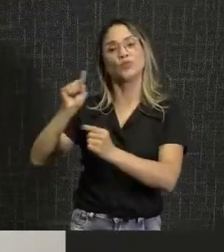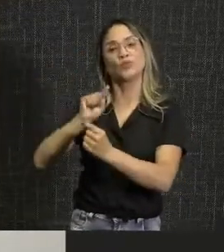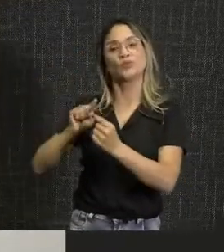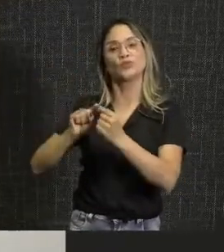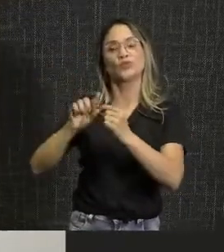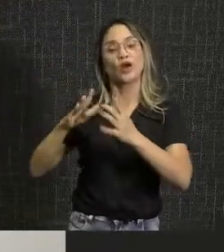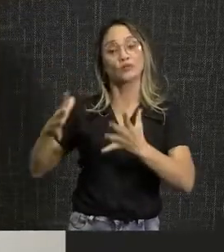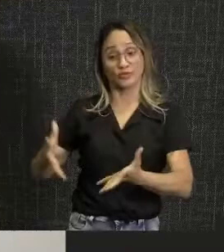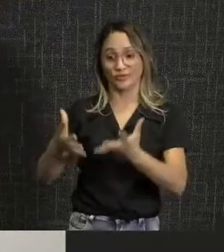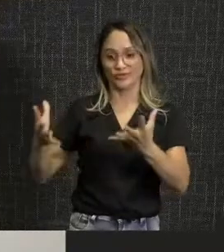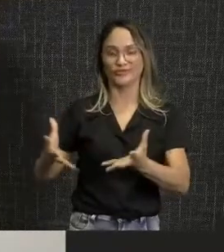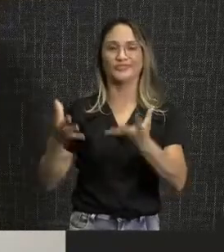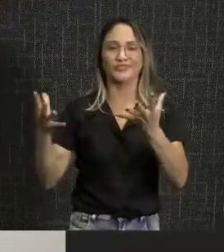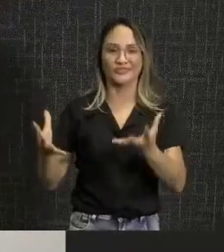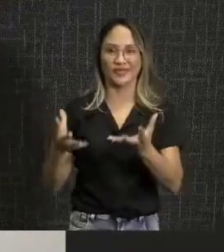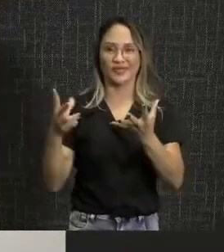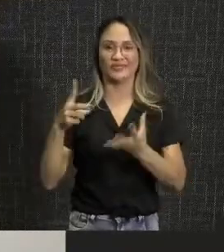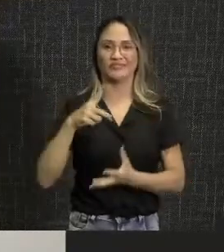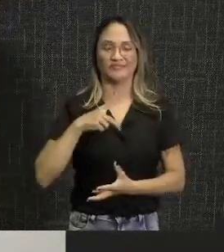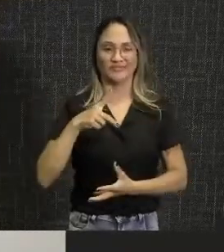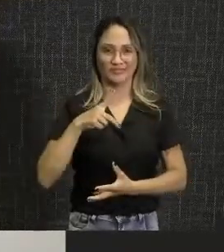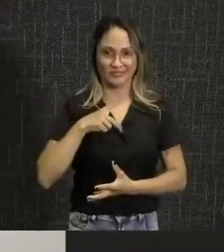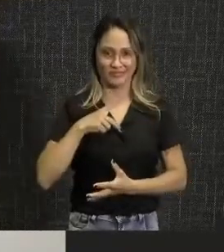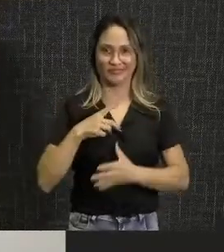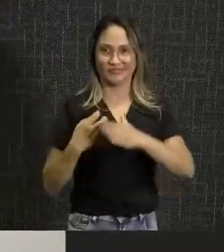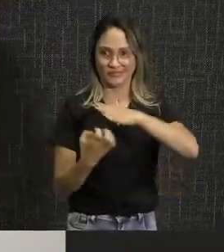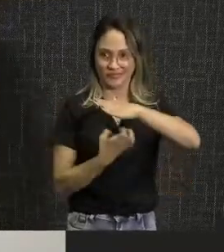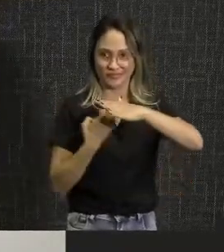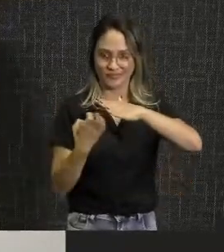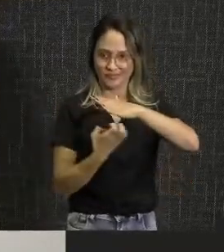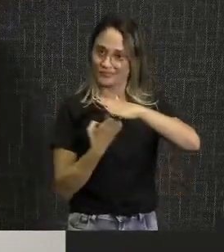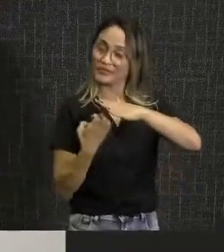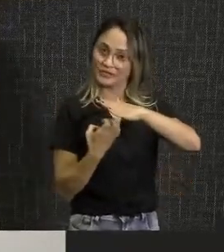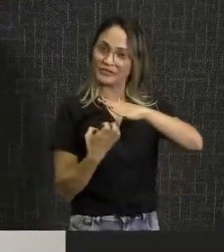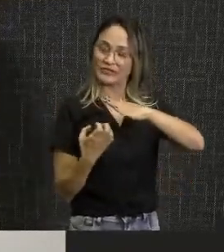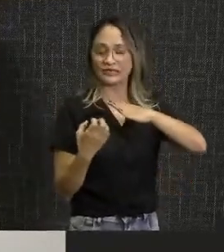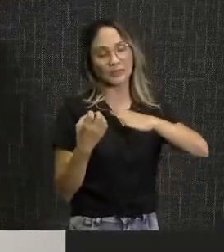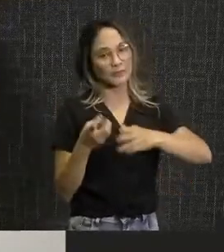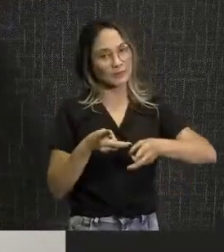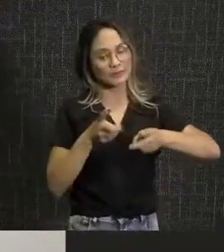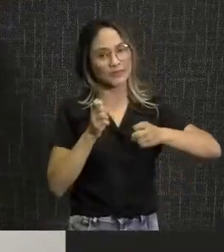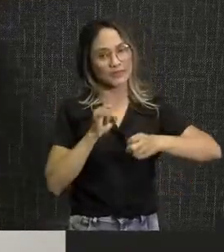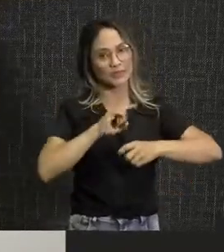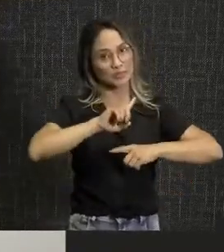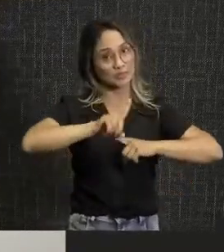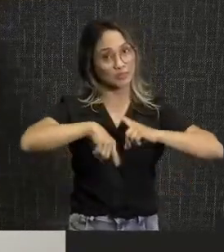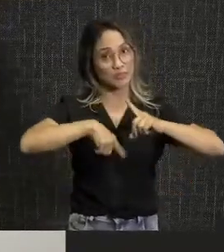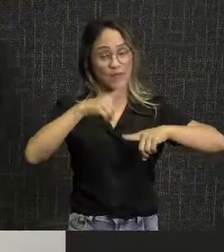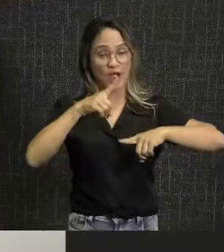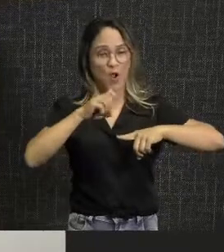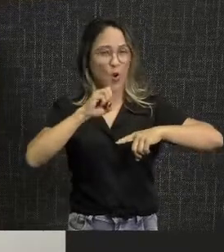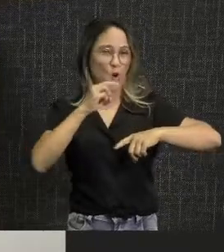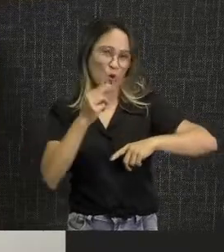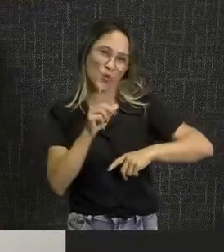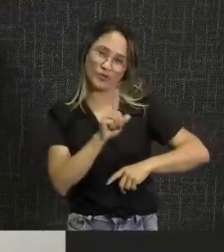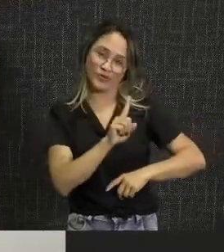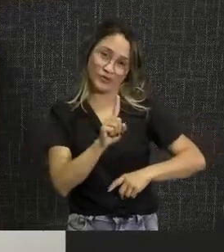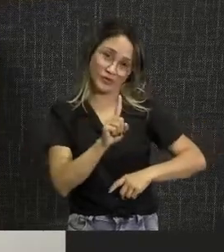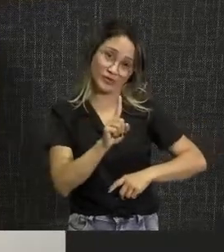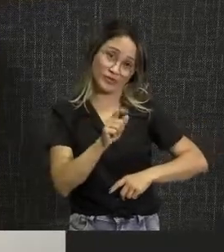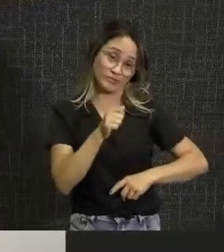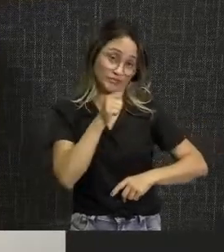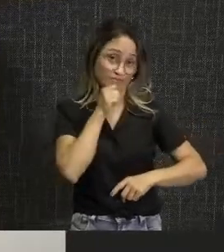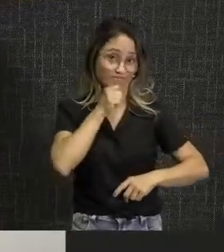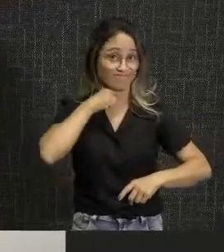o investimento privado. Se isso vai ter um êxito maior ou menor, ainda é uma incógnita.